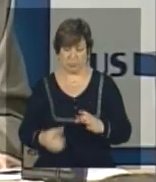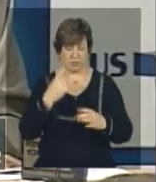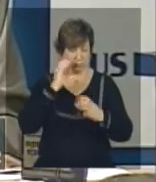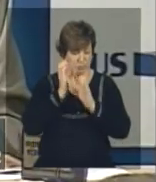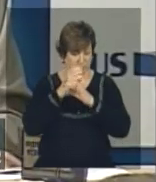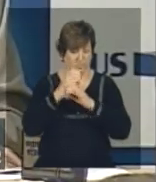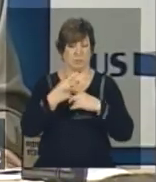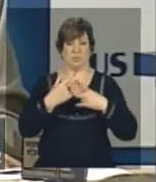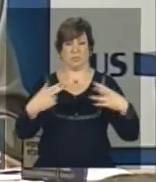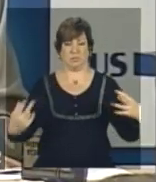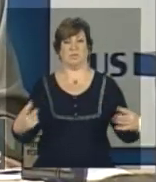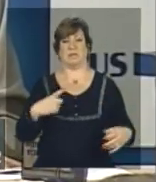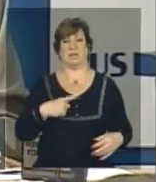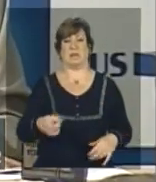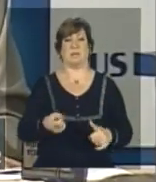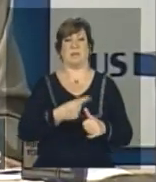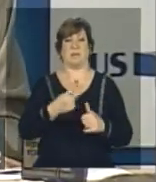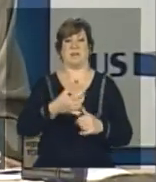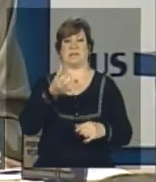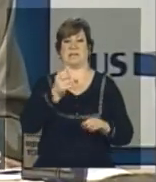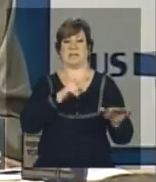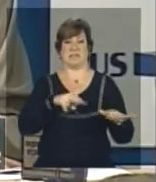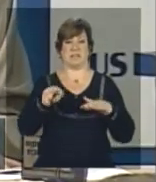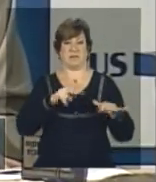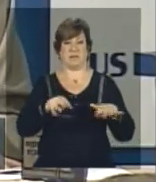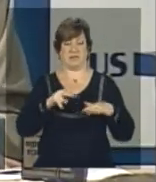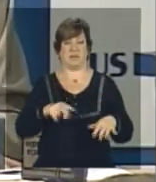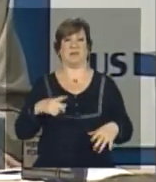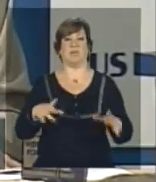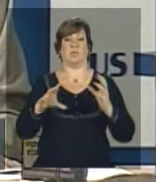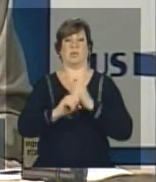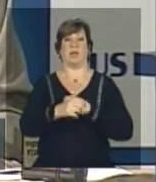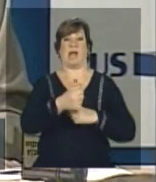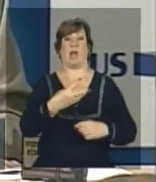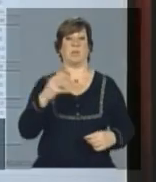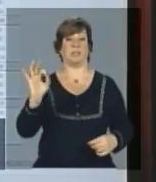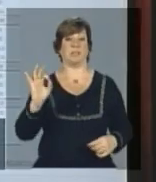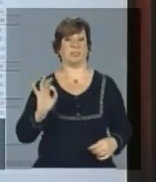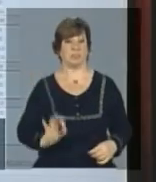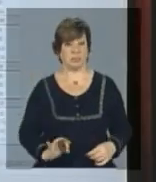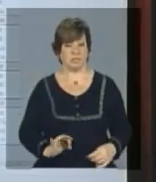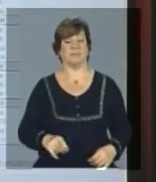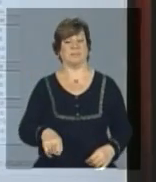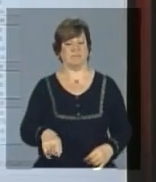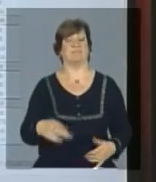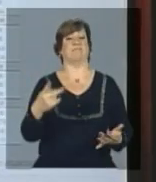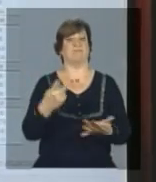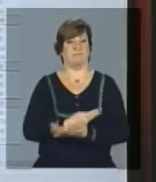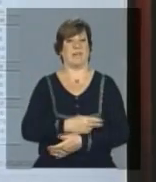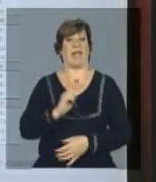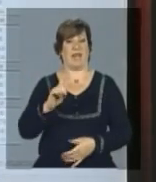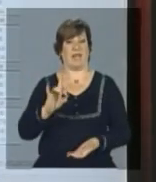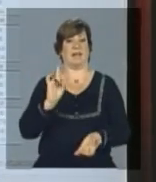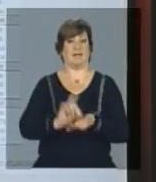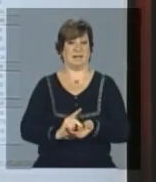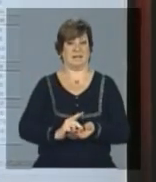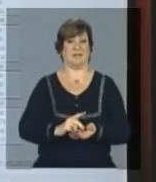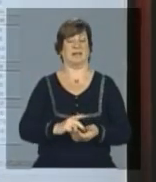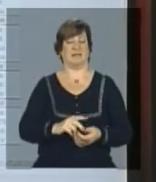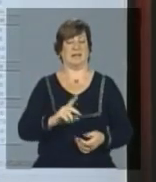referência nessas primeiras 6 semanas. Teve um índice de 14% de positividade, né, 199, é um